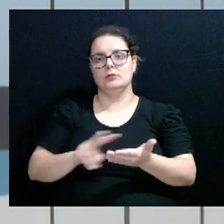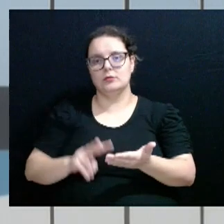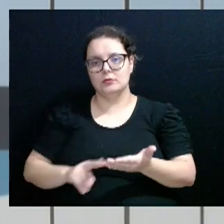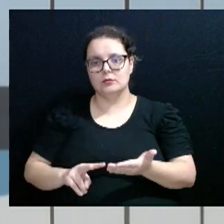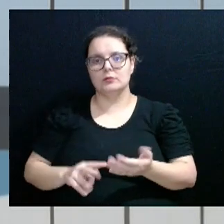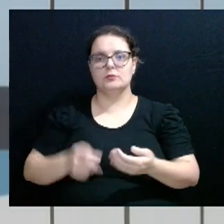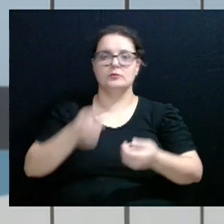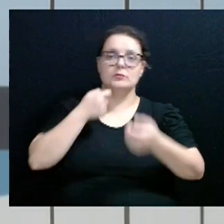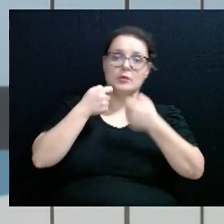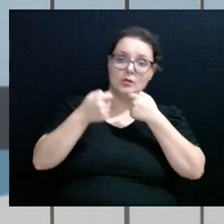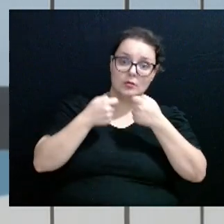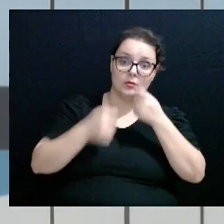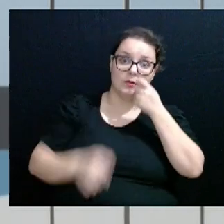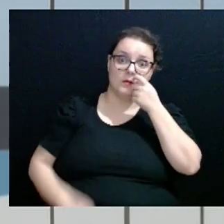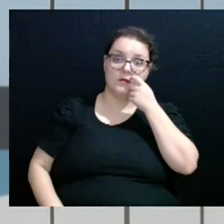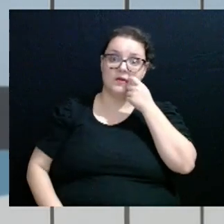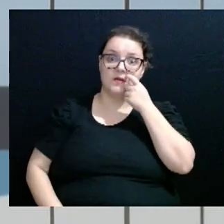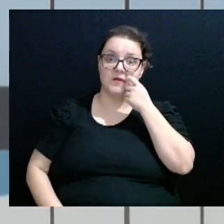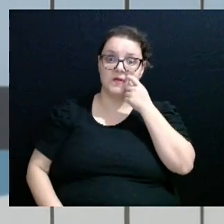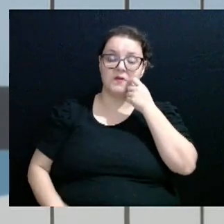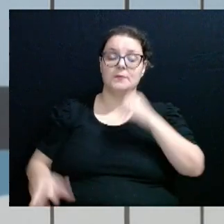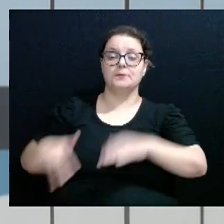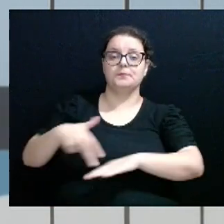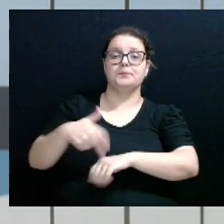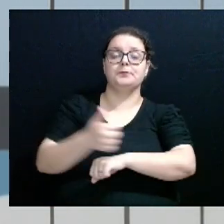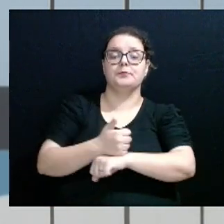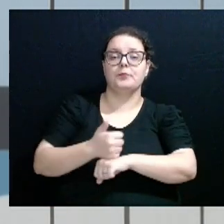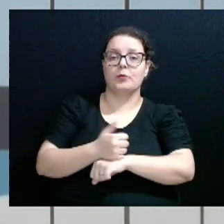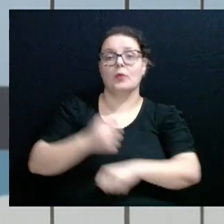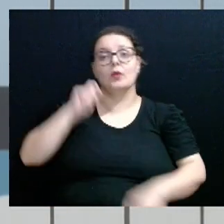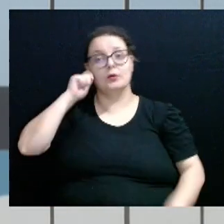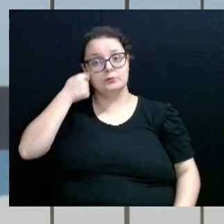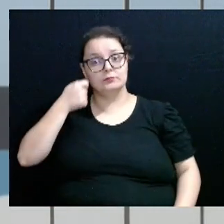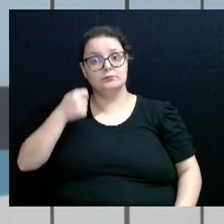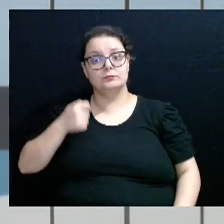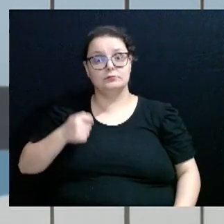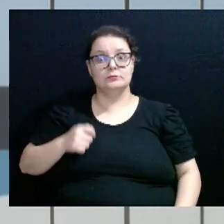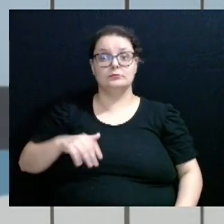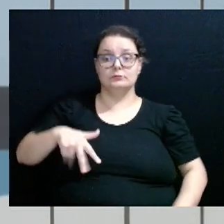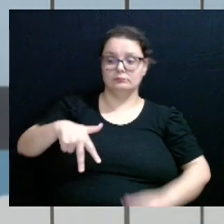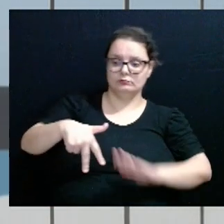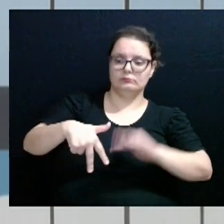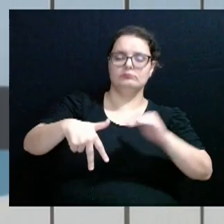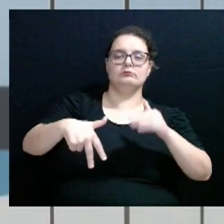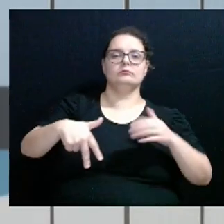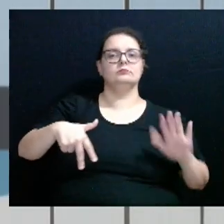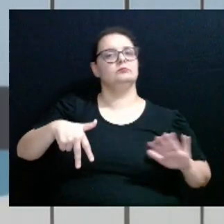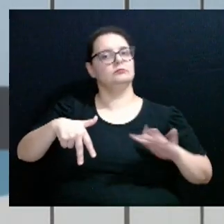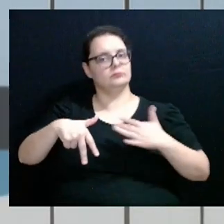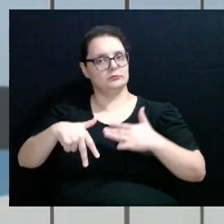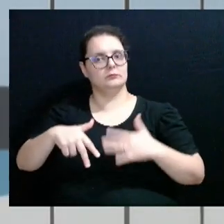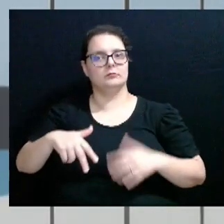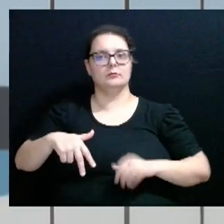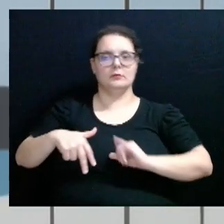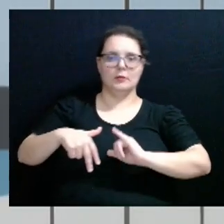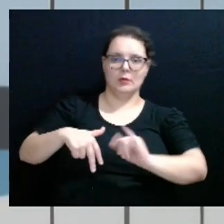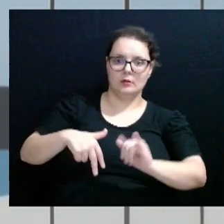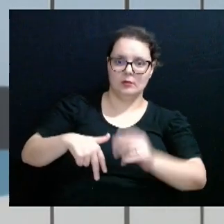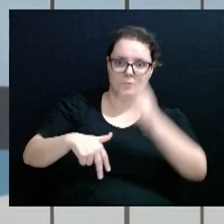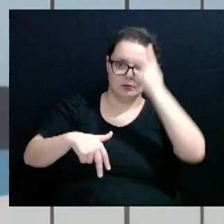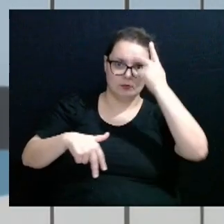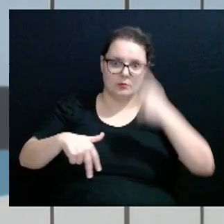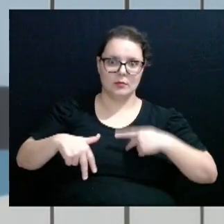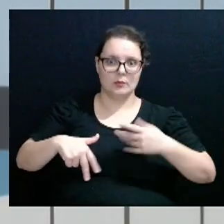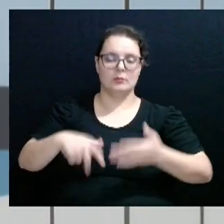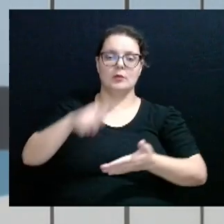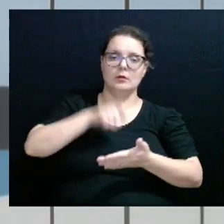de jornalistas negros. Deem destaque para esses jornalistas que trazem na sua narrativa, trazem na sua escrita